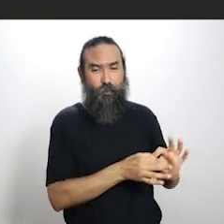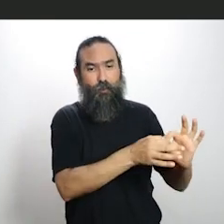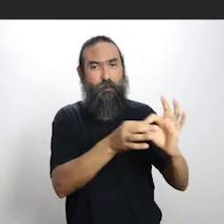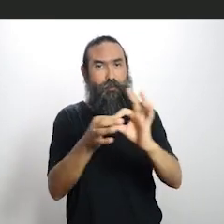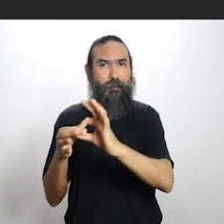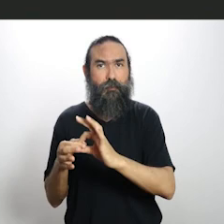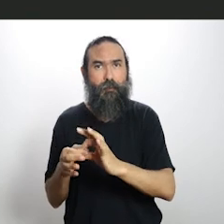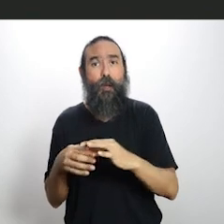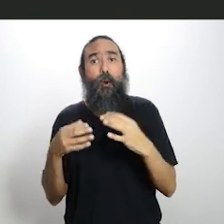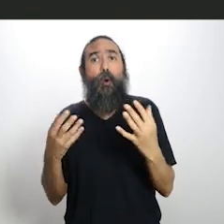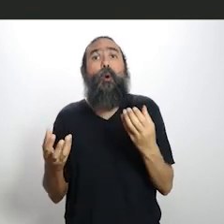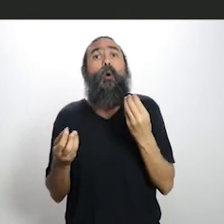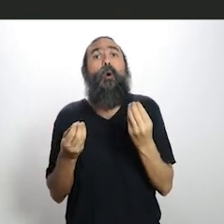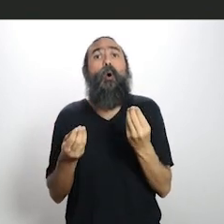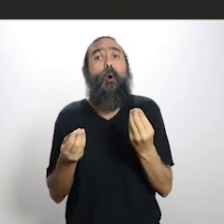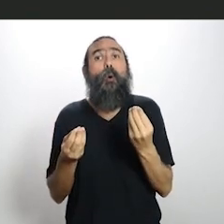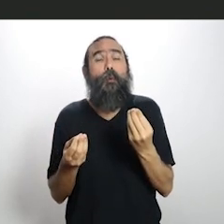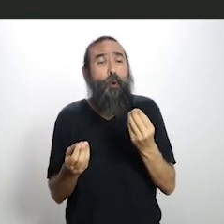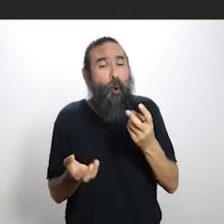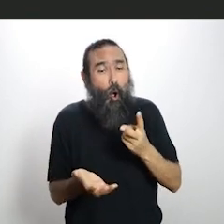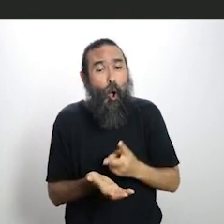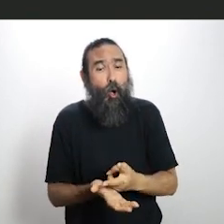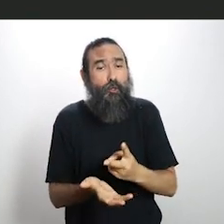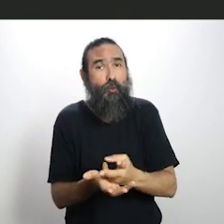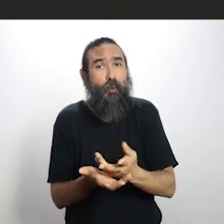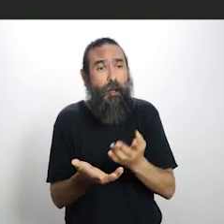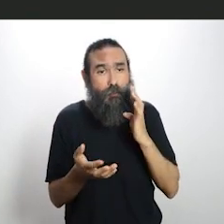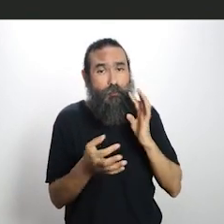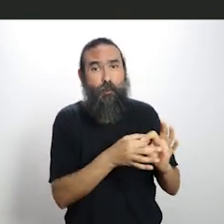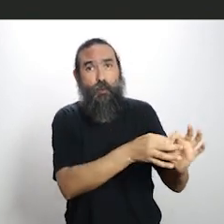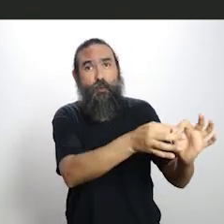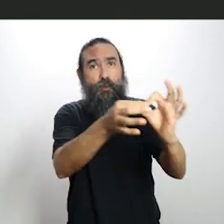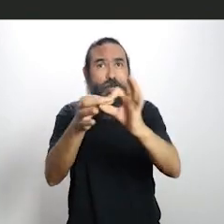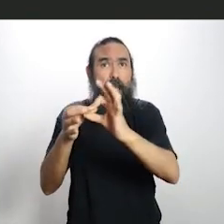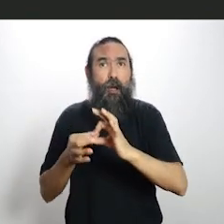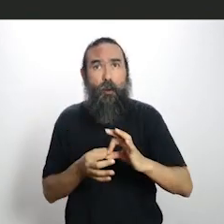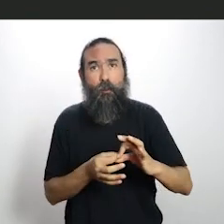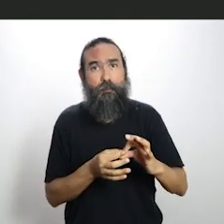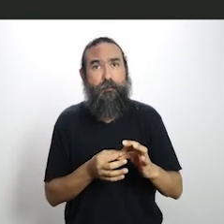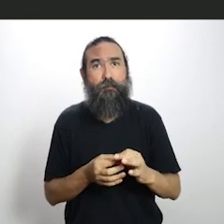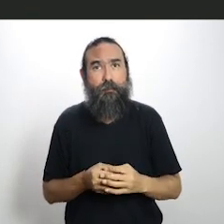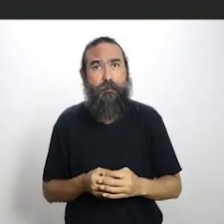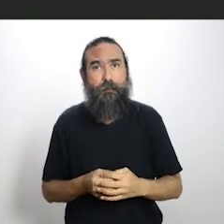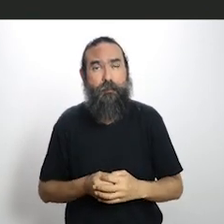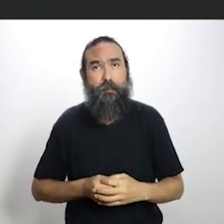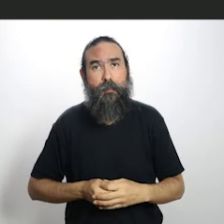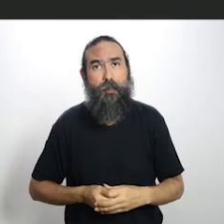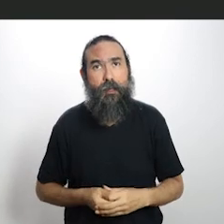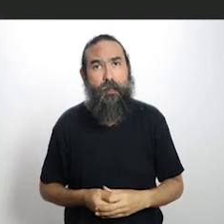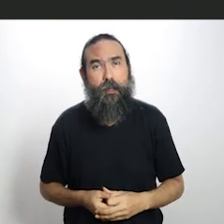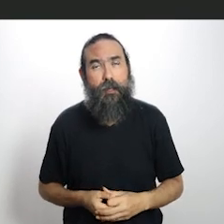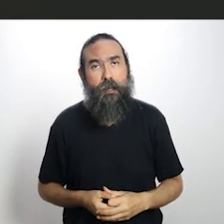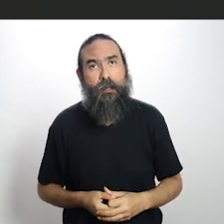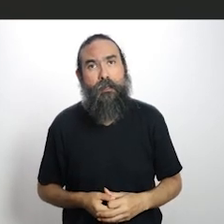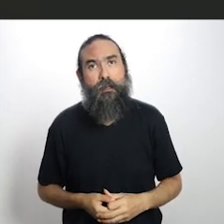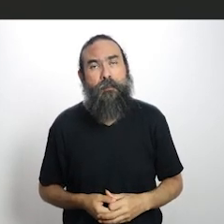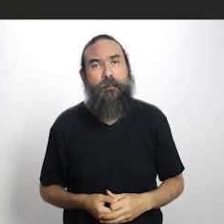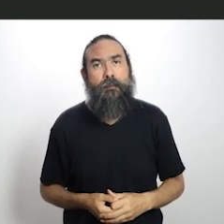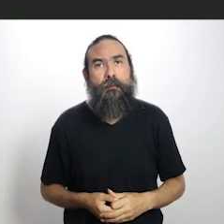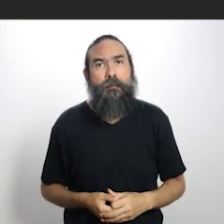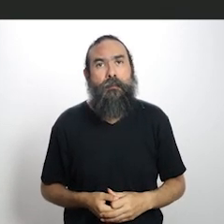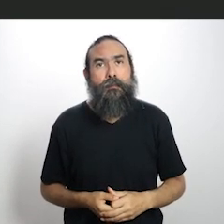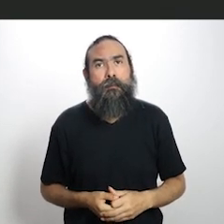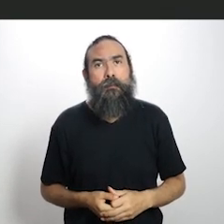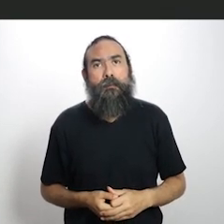coisa talvez mais quente né mas vai continuar sendo fria eu não consigo ver meu samba de